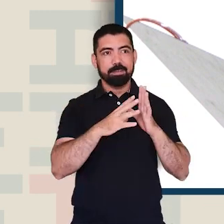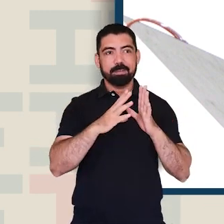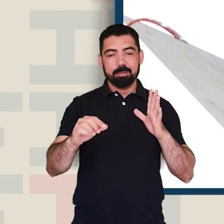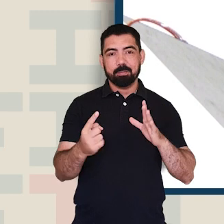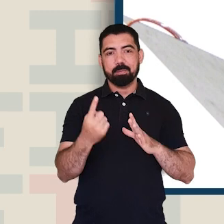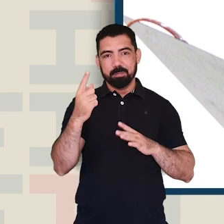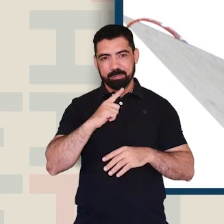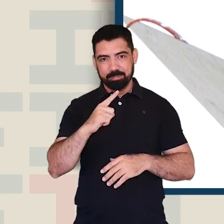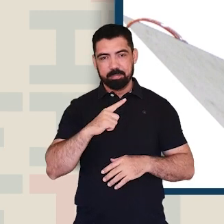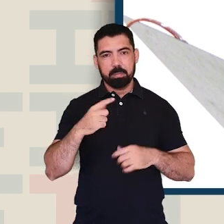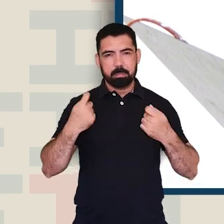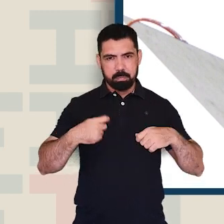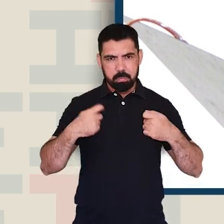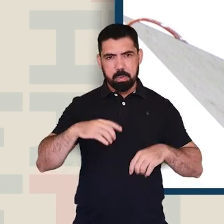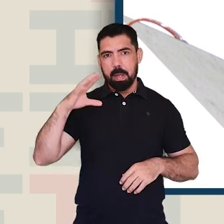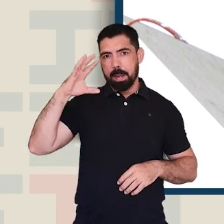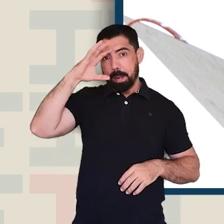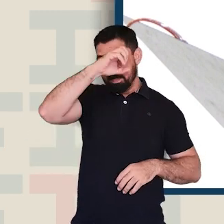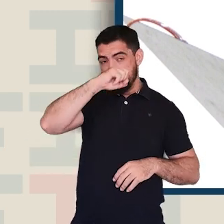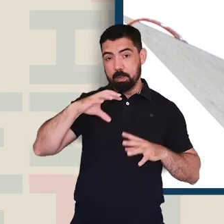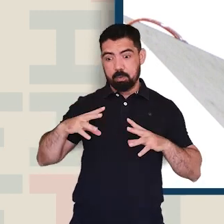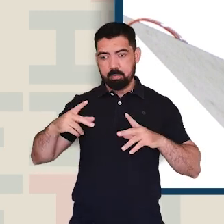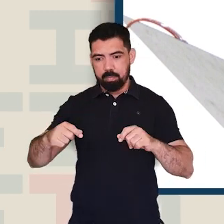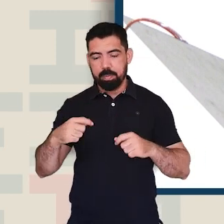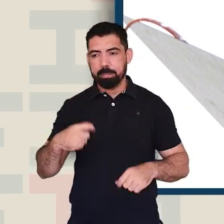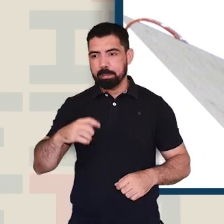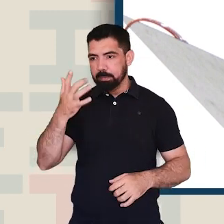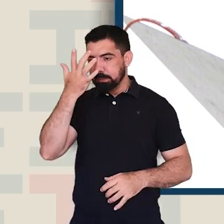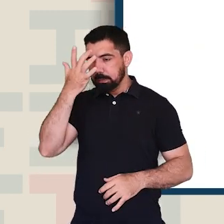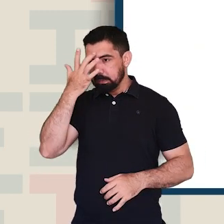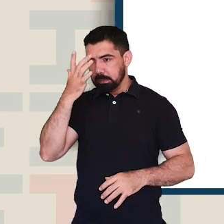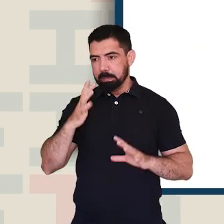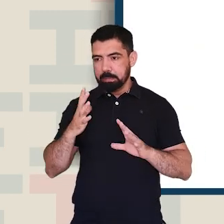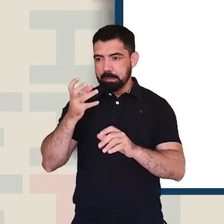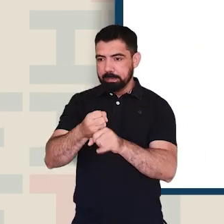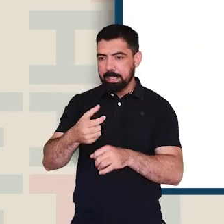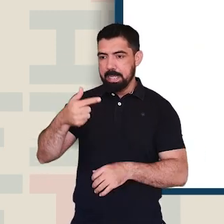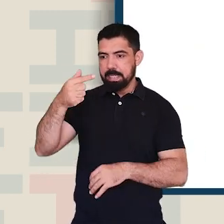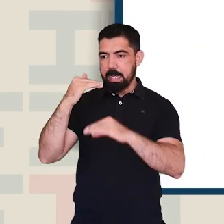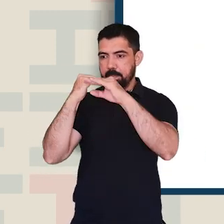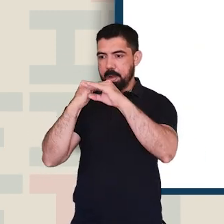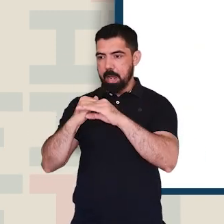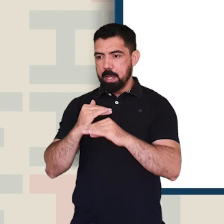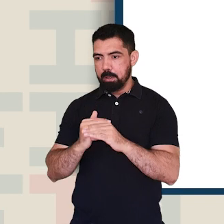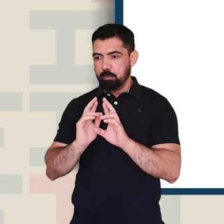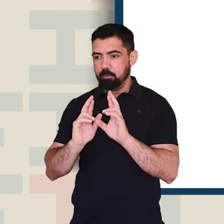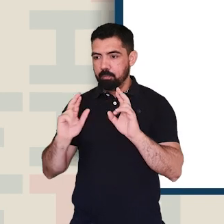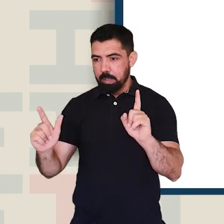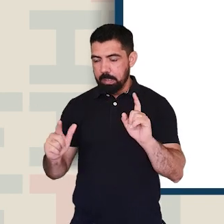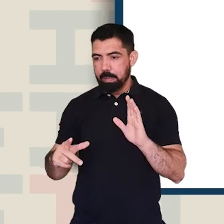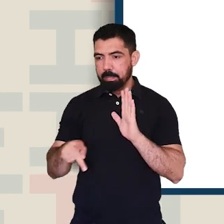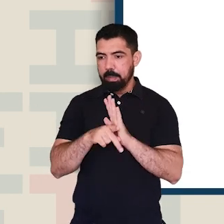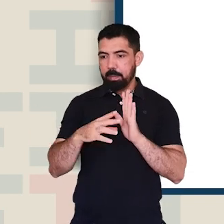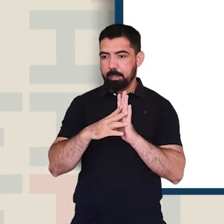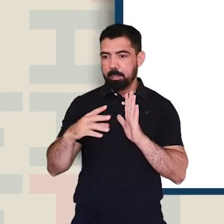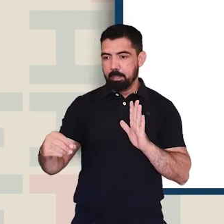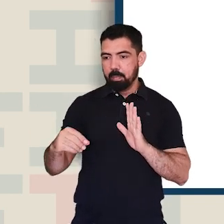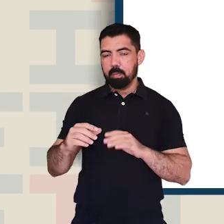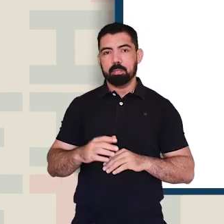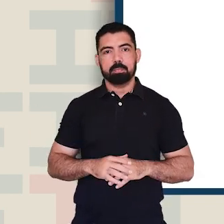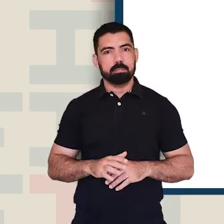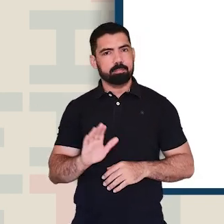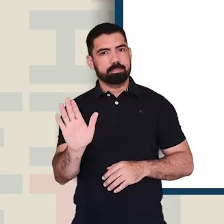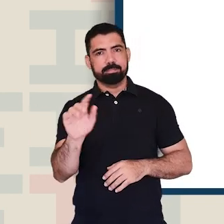em particular. Você não vai ter que aprender, eu vou ter que decorar 7 padrões dos 7 modos da escala